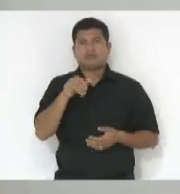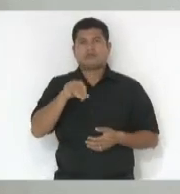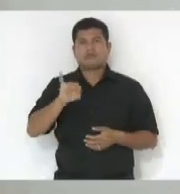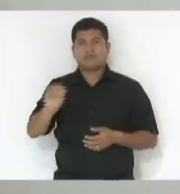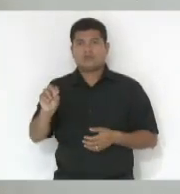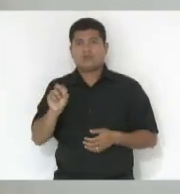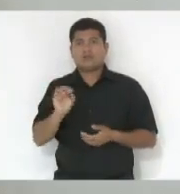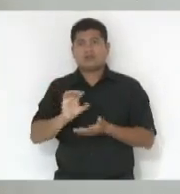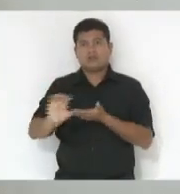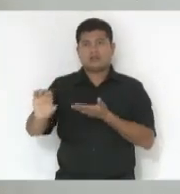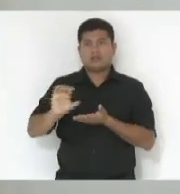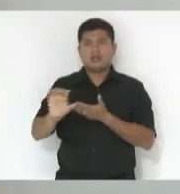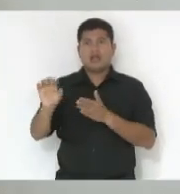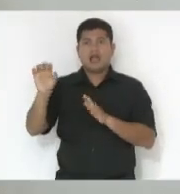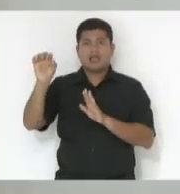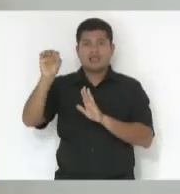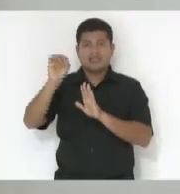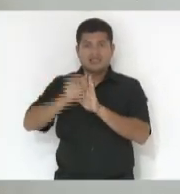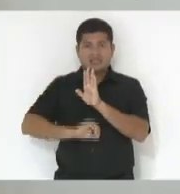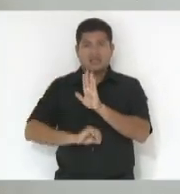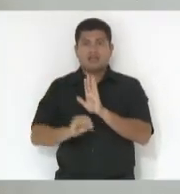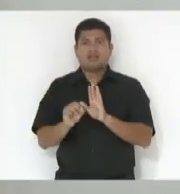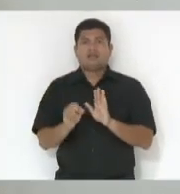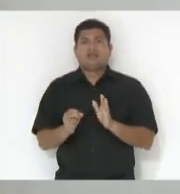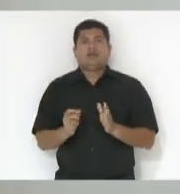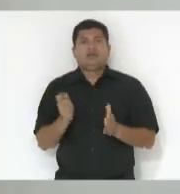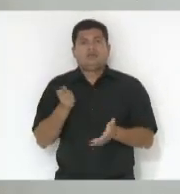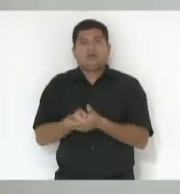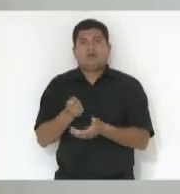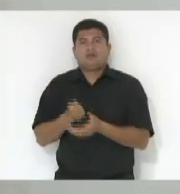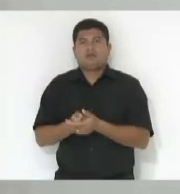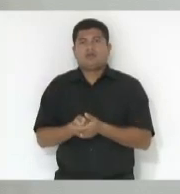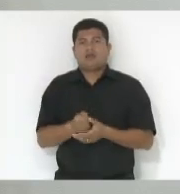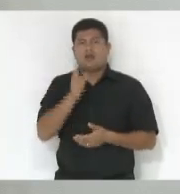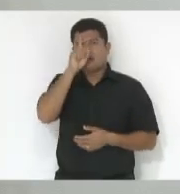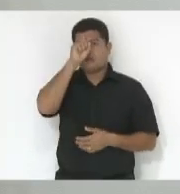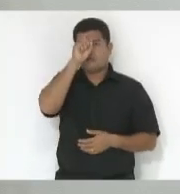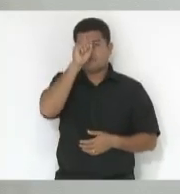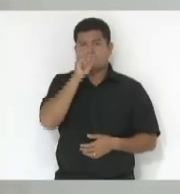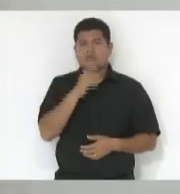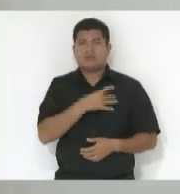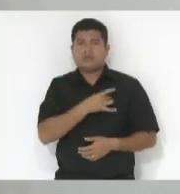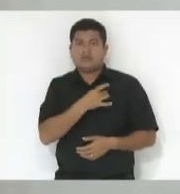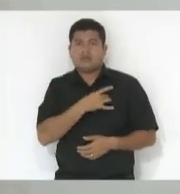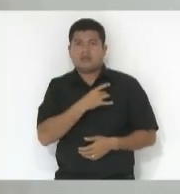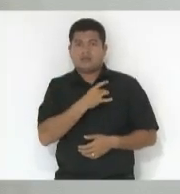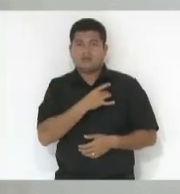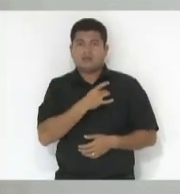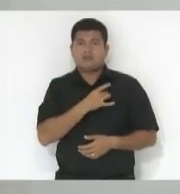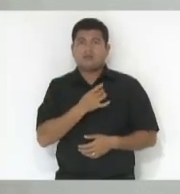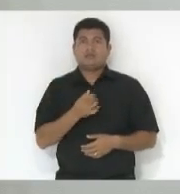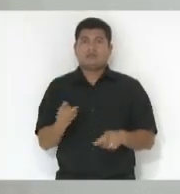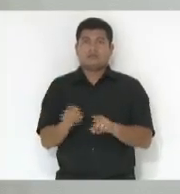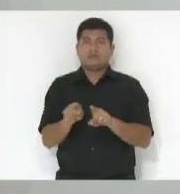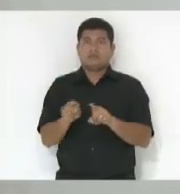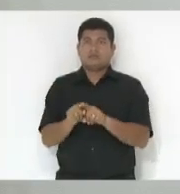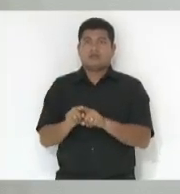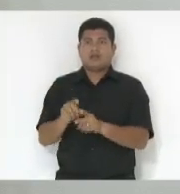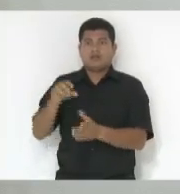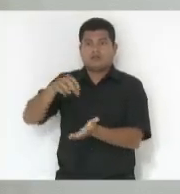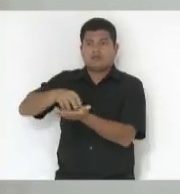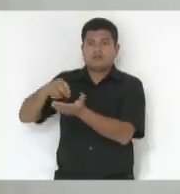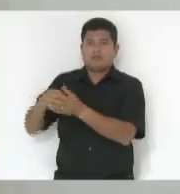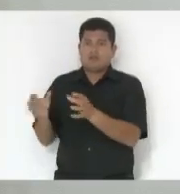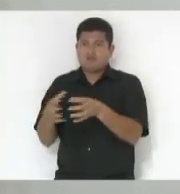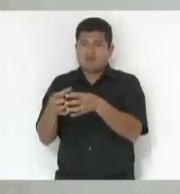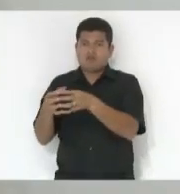para zerar a conta de energia dos nossos hospitais filantrópicos, das sedes das redes femininas de combate